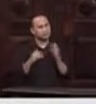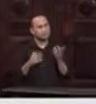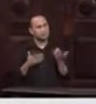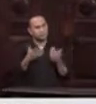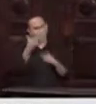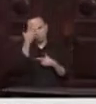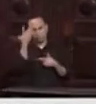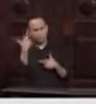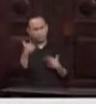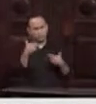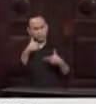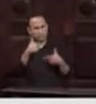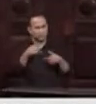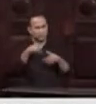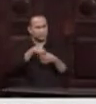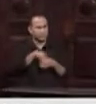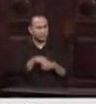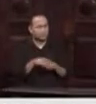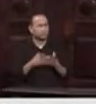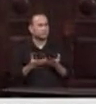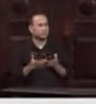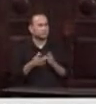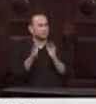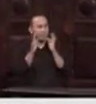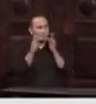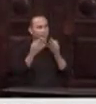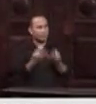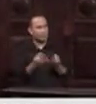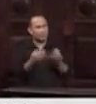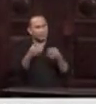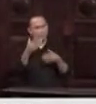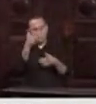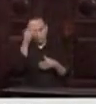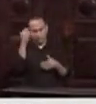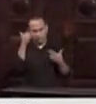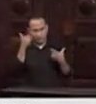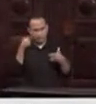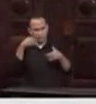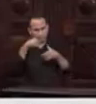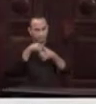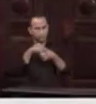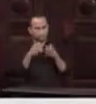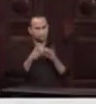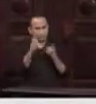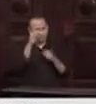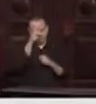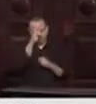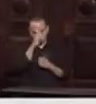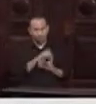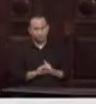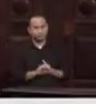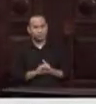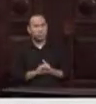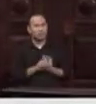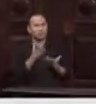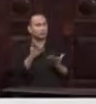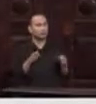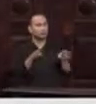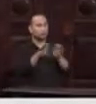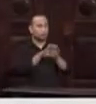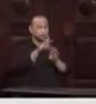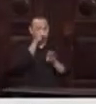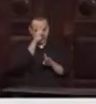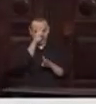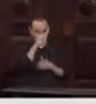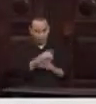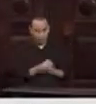de serviço, que abrigavam, portanto, famílias de trabalhadores e trabalhadoras do hospital. Com o fechamento do